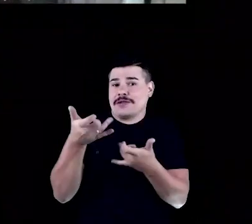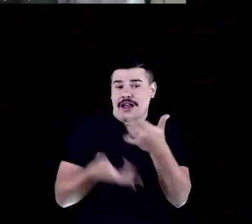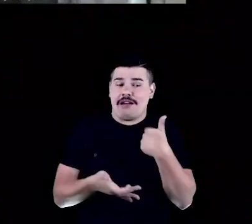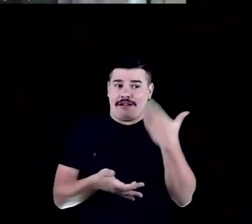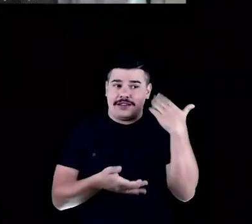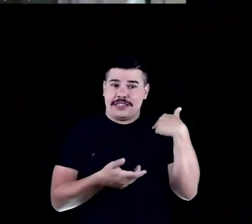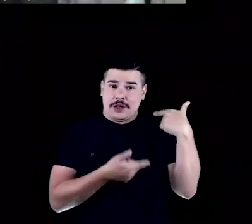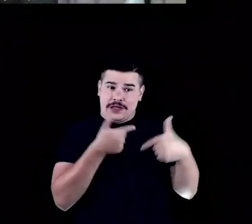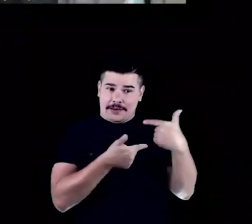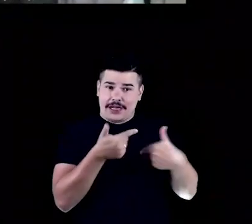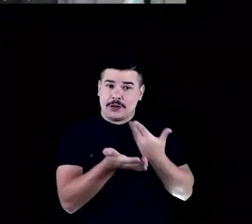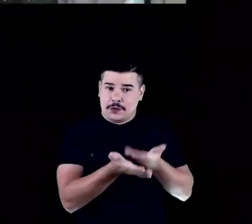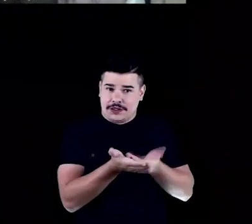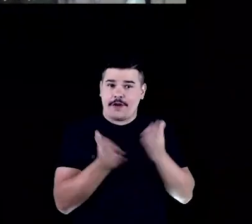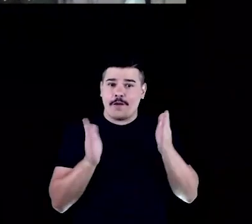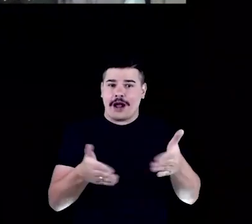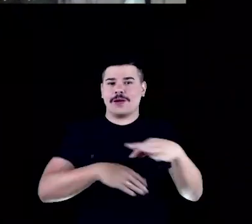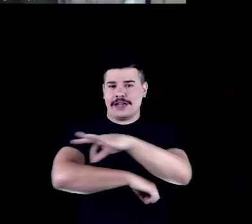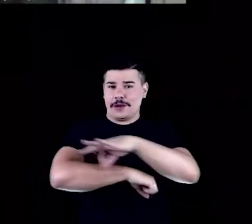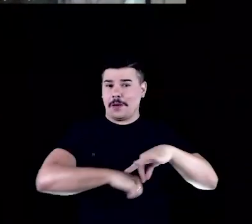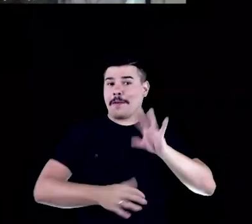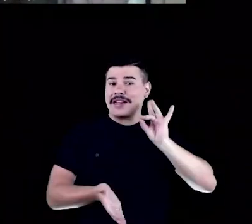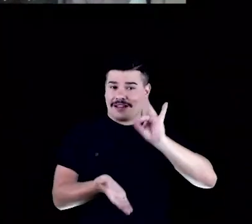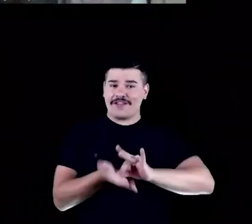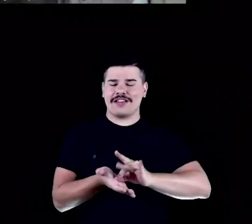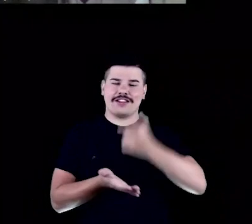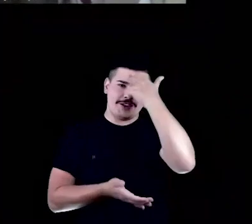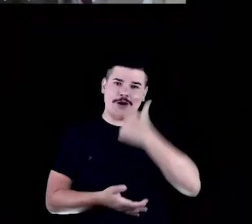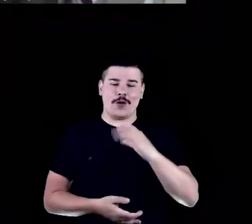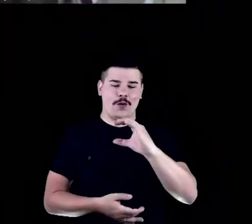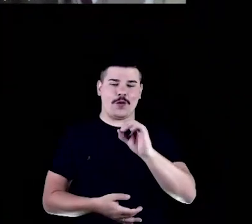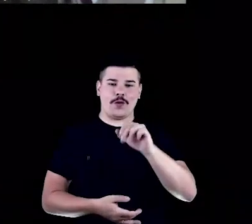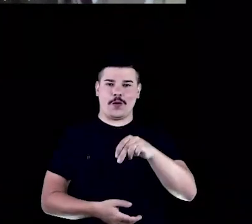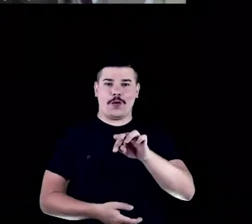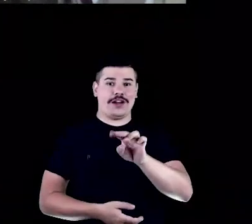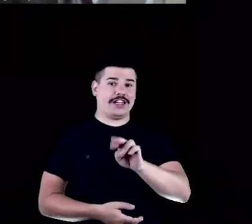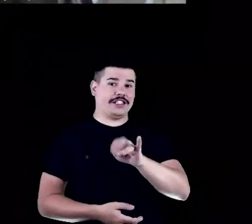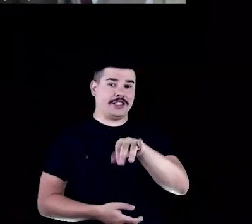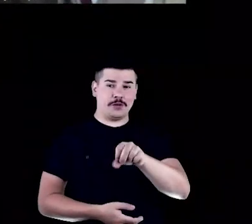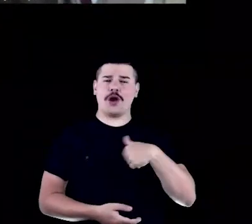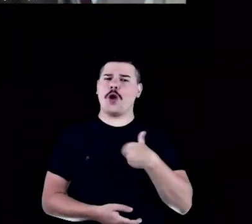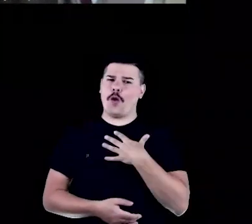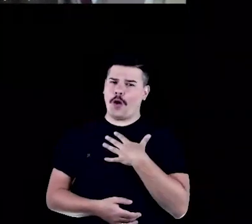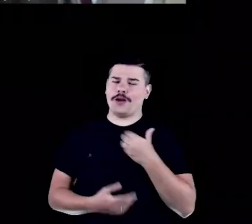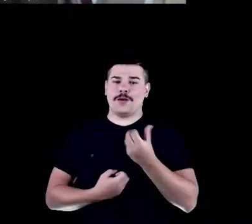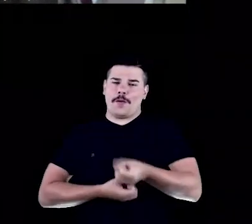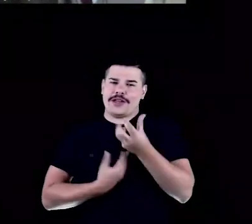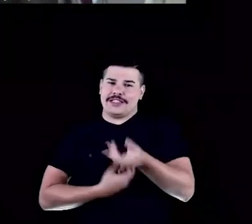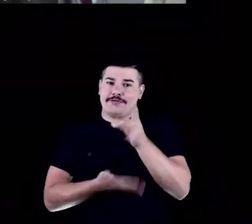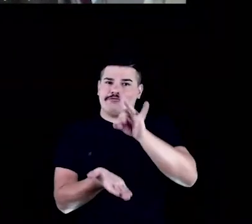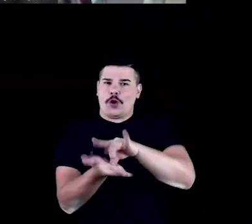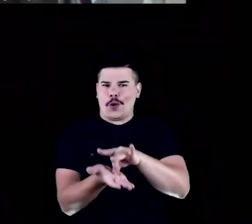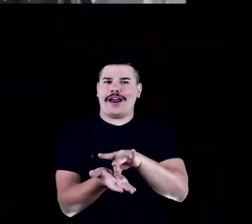Eu falo que eu fiz arquitetura, mas na verdade eu fiz concretismo, assim, porque o que eu gosto da